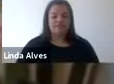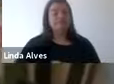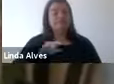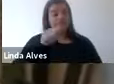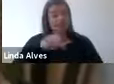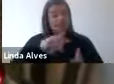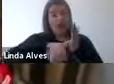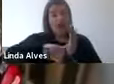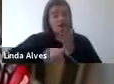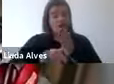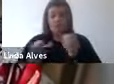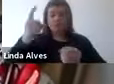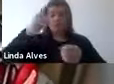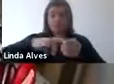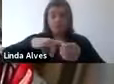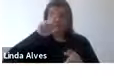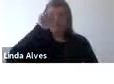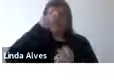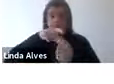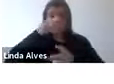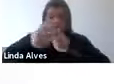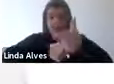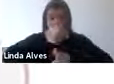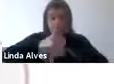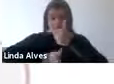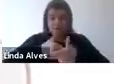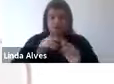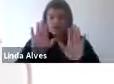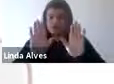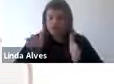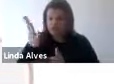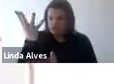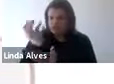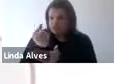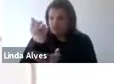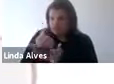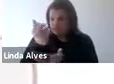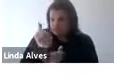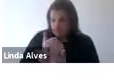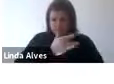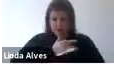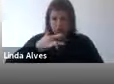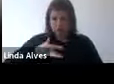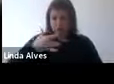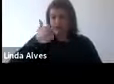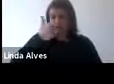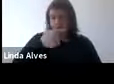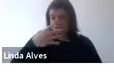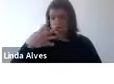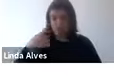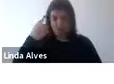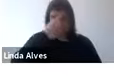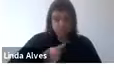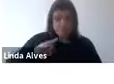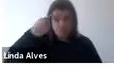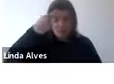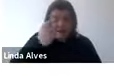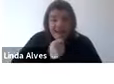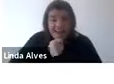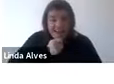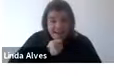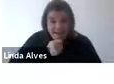Associada e associado metalúrgico, já baixou o seu aplicativo Saúde 24 Horas? Não? Veja o que